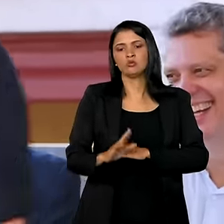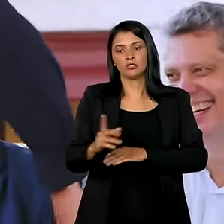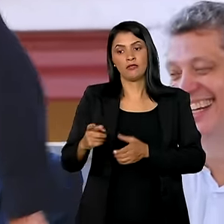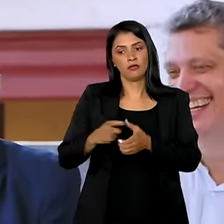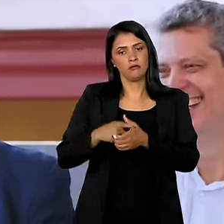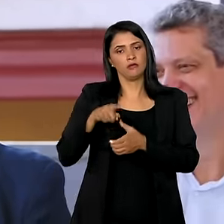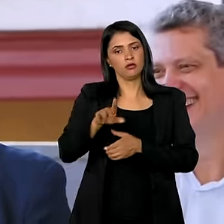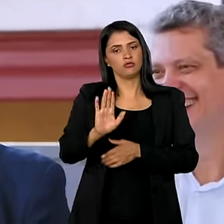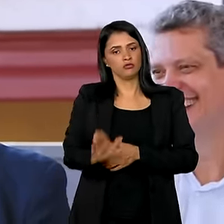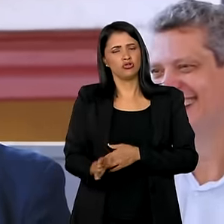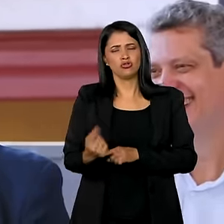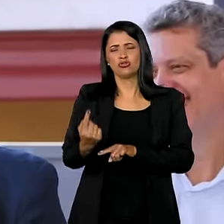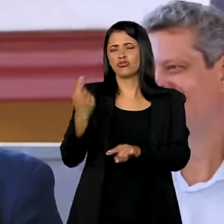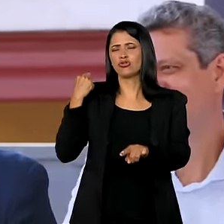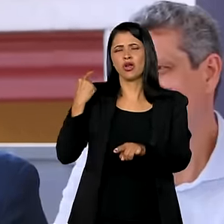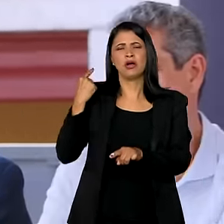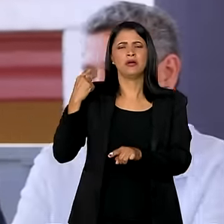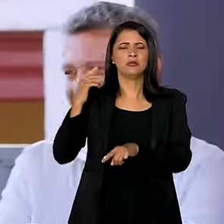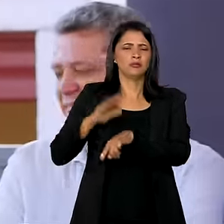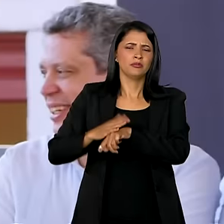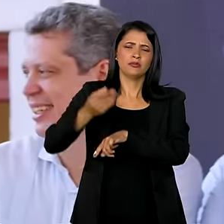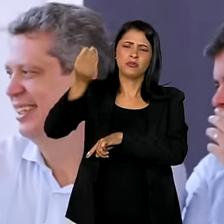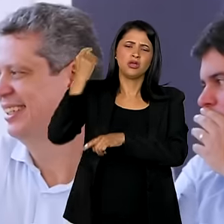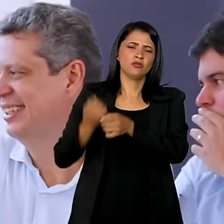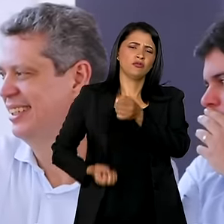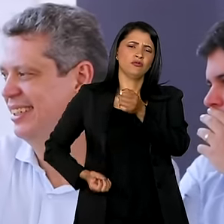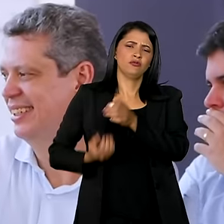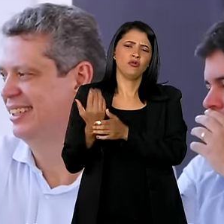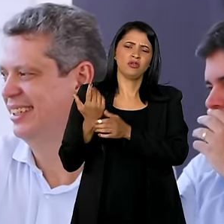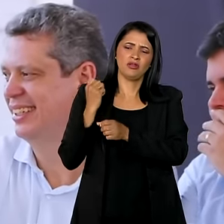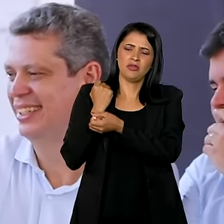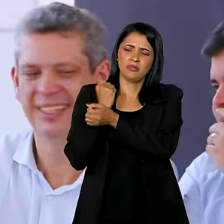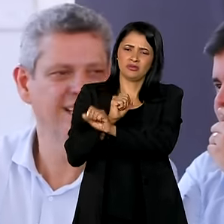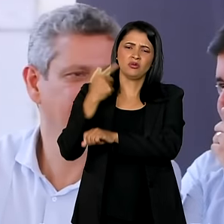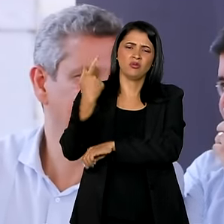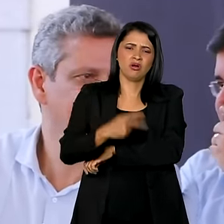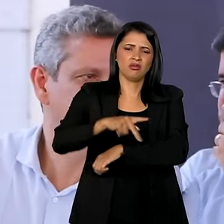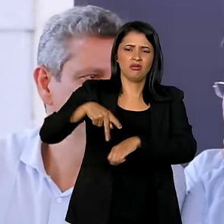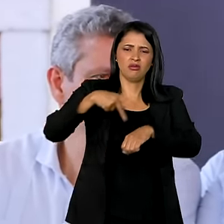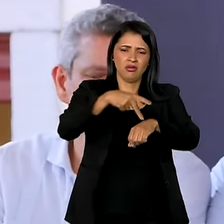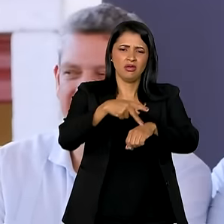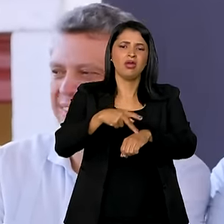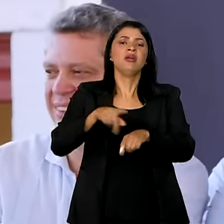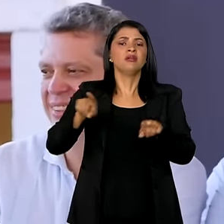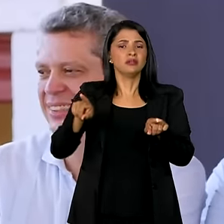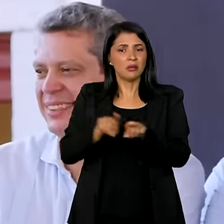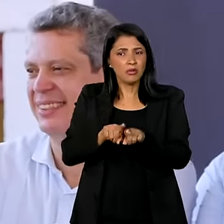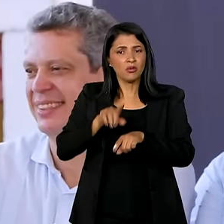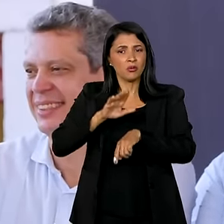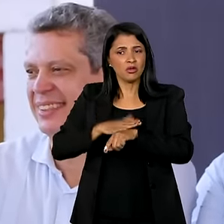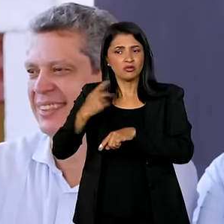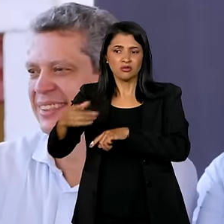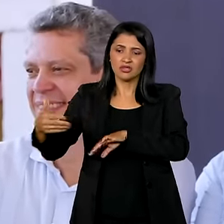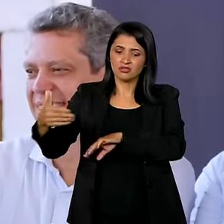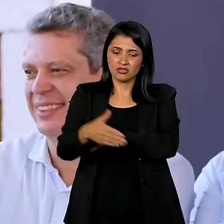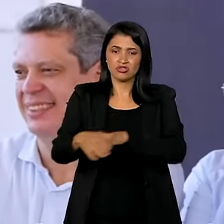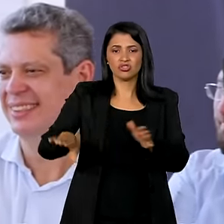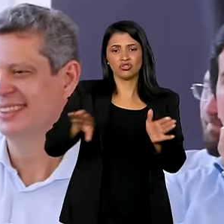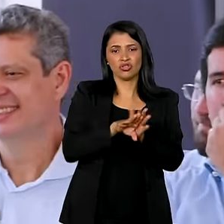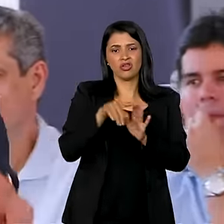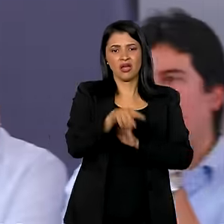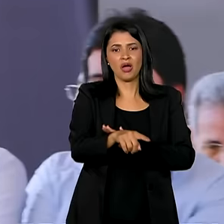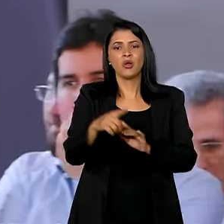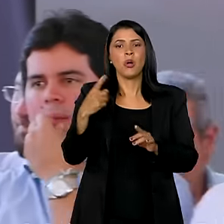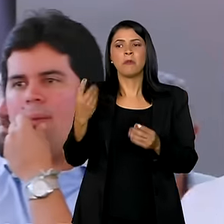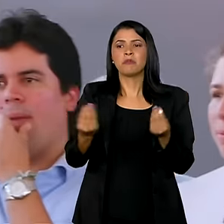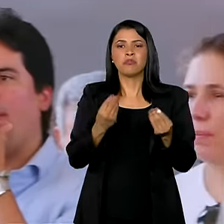a vocês desde quando foi estabelecida a escravidão nesse país e desde quando vocês se instalaram aqui para